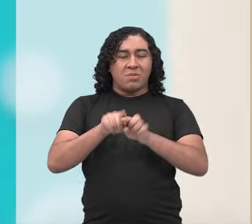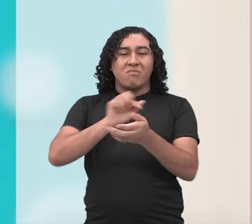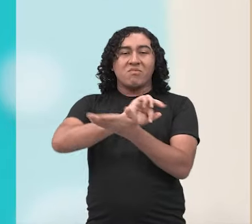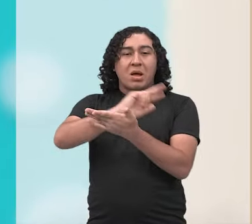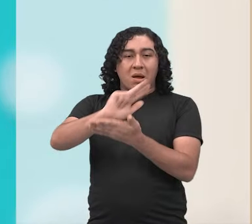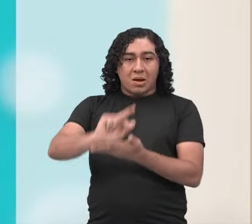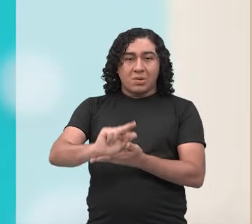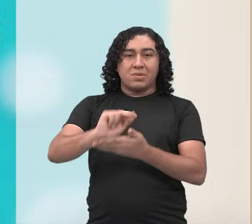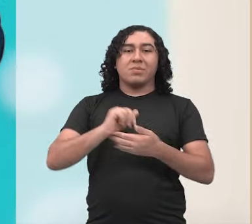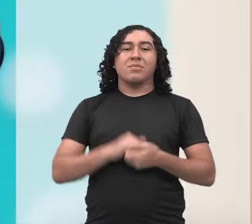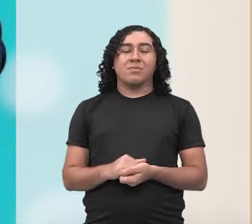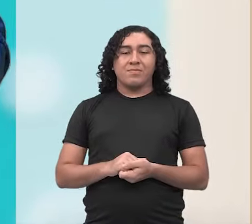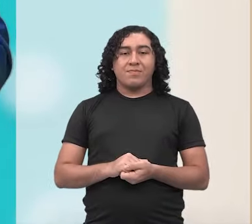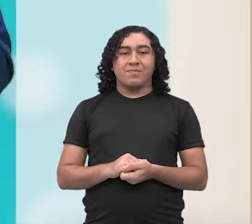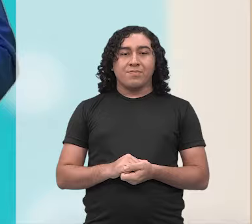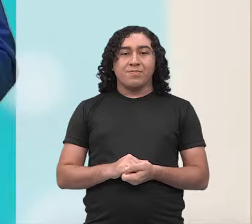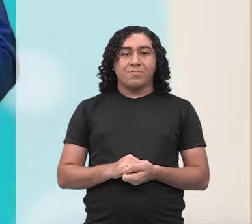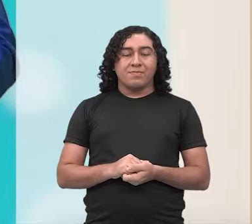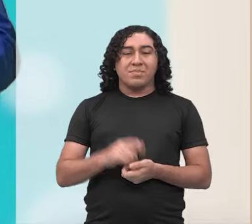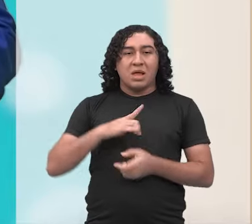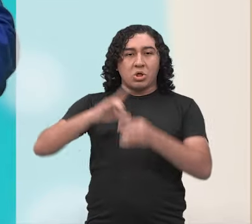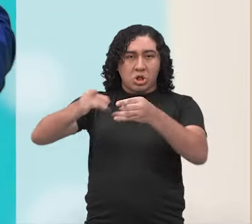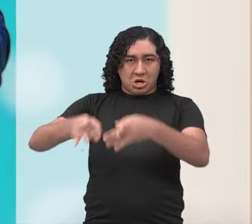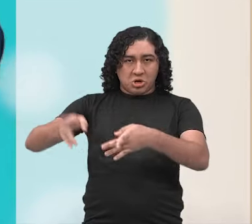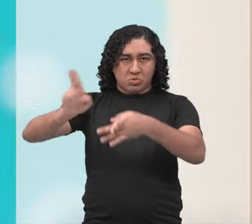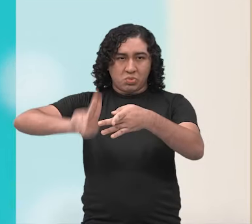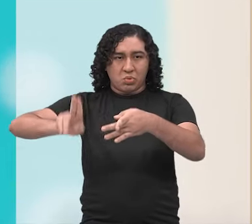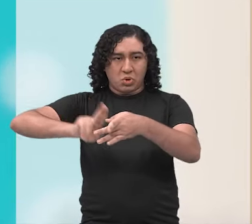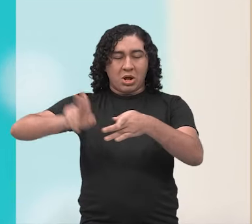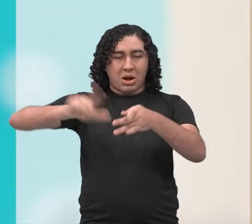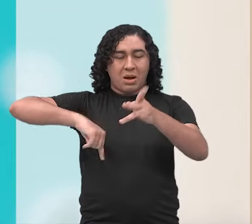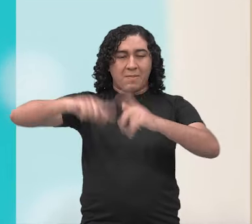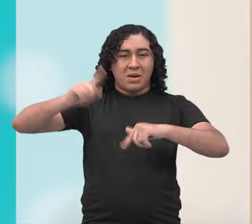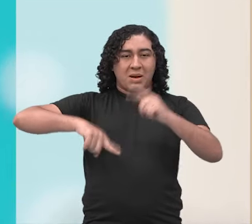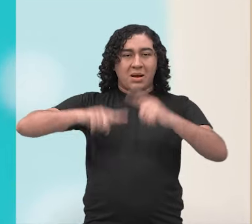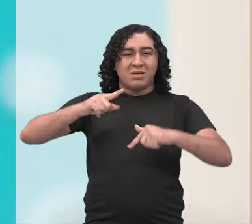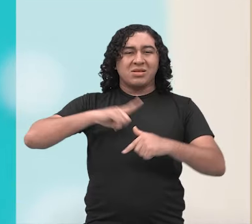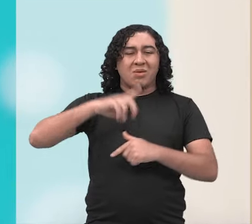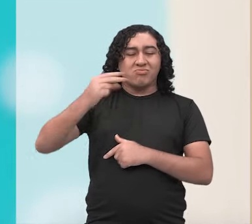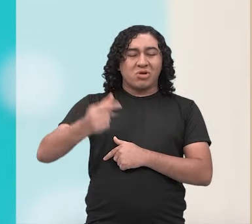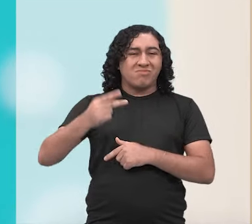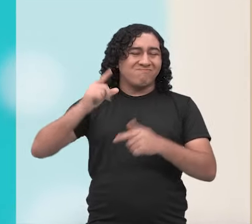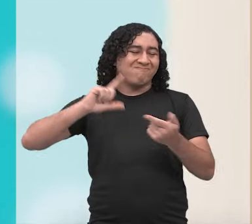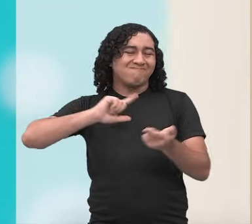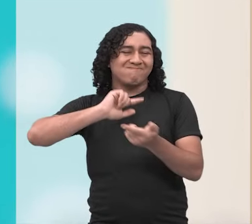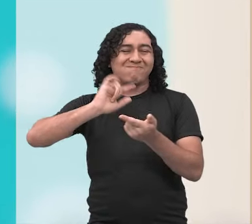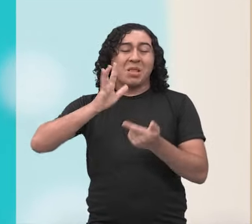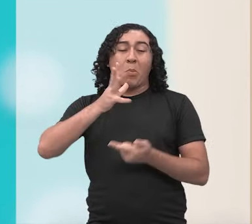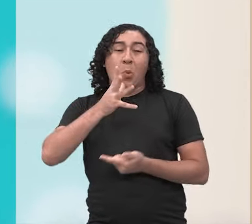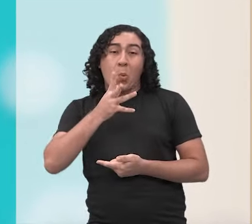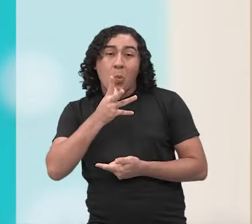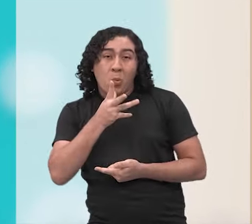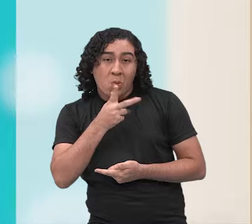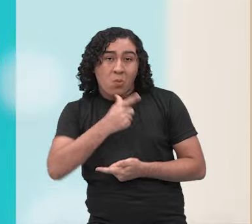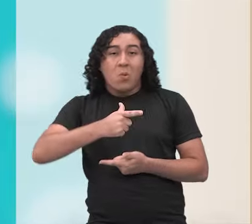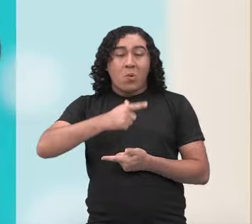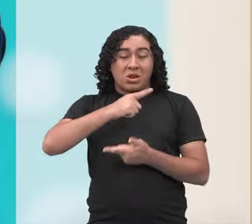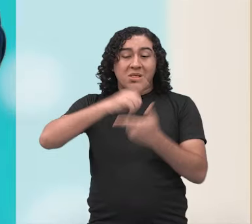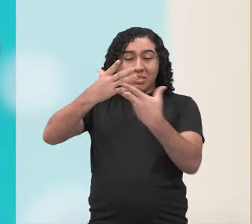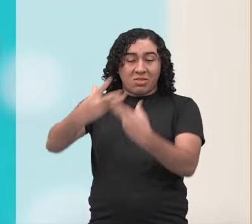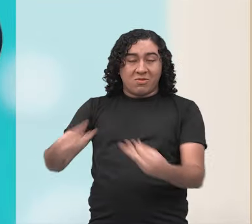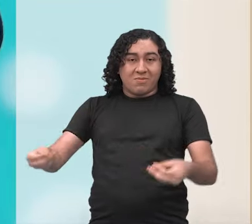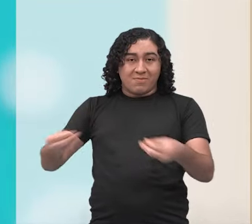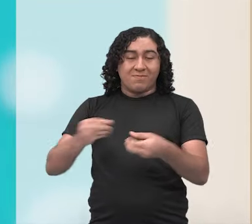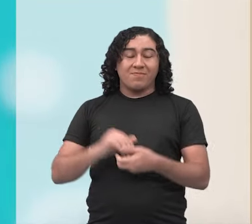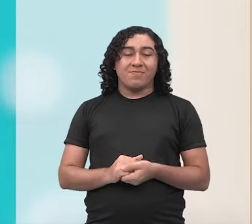tampas de garrafas que são descartadas no meio ambiente e que demoram séculos para decompor, né, anos e anos para se decompor.